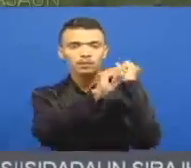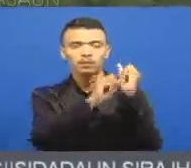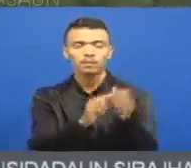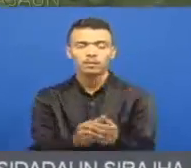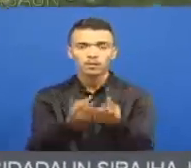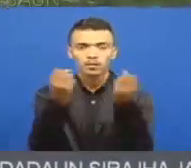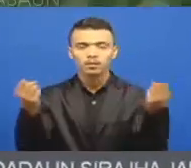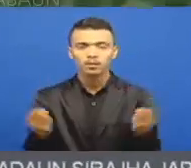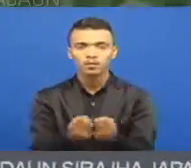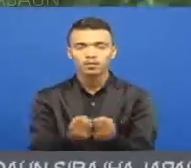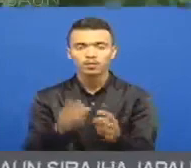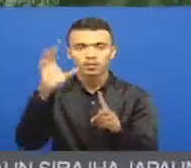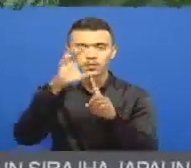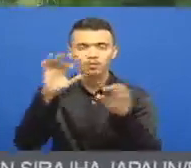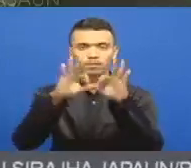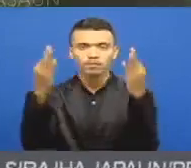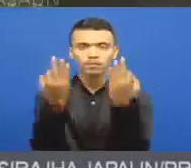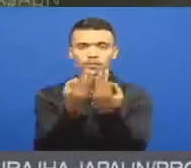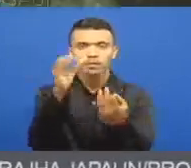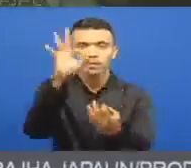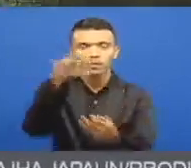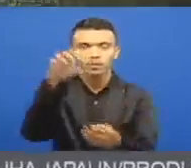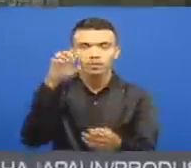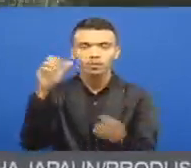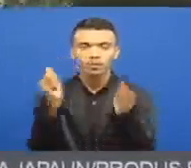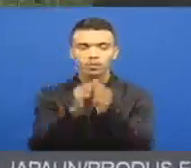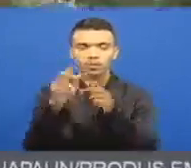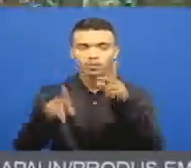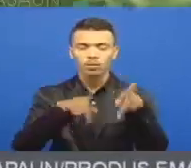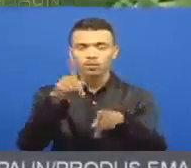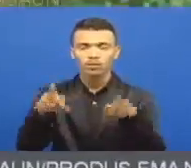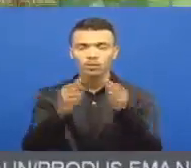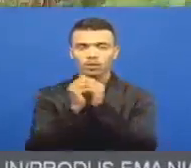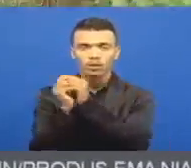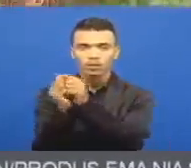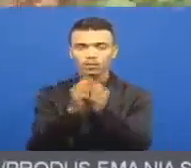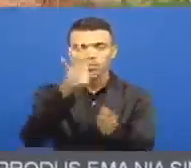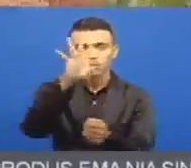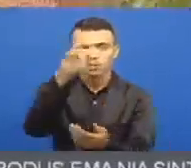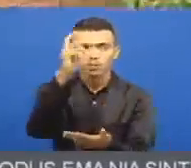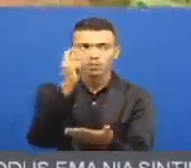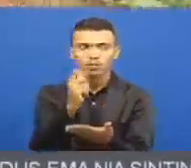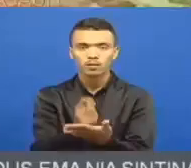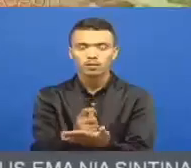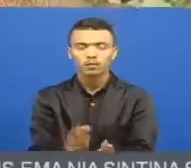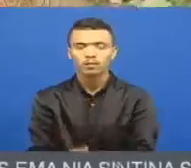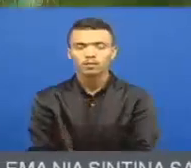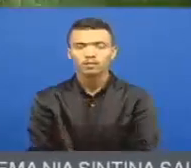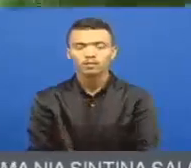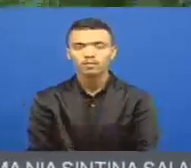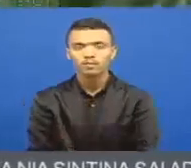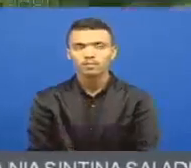Suku Urahou, iha sefi familia atusia racing, ho populasaun hamotu krihun hat racing. Husi